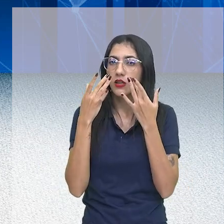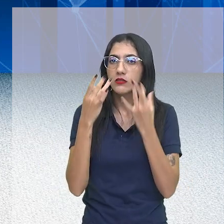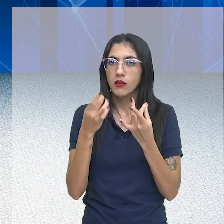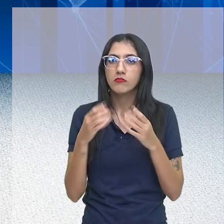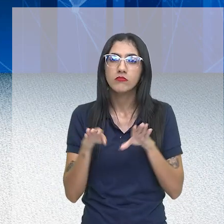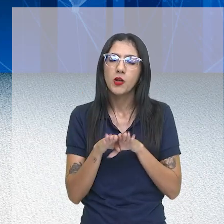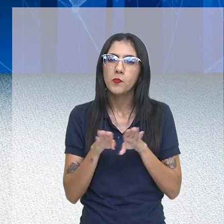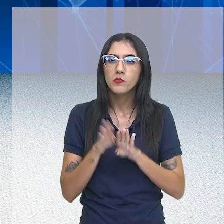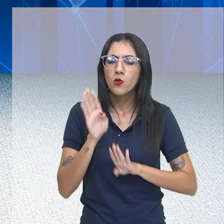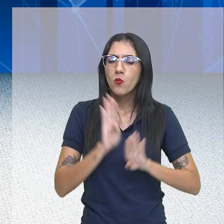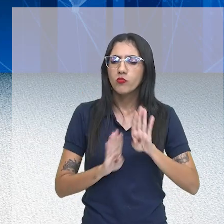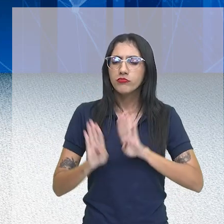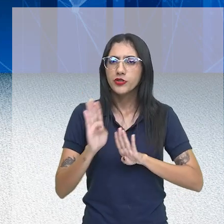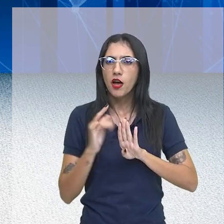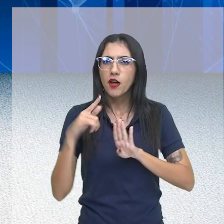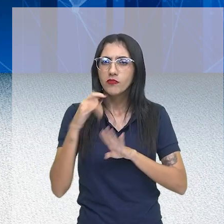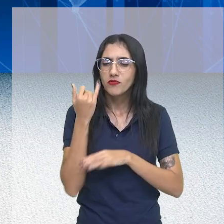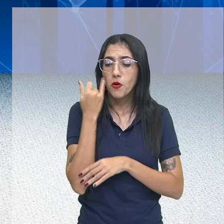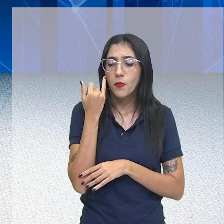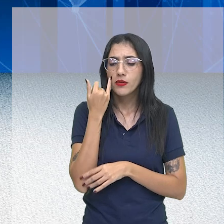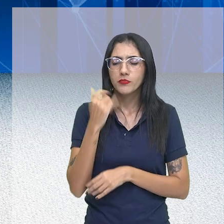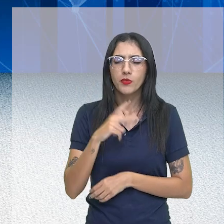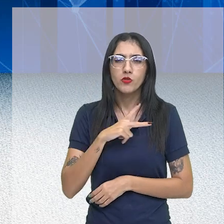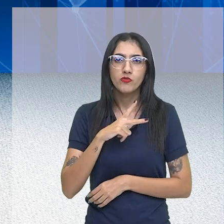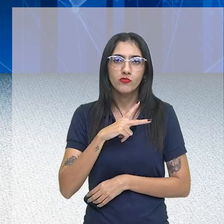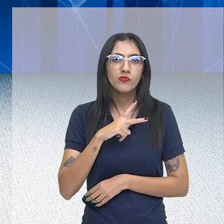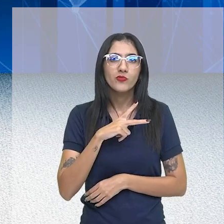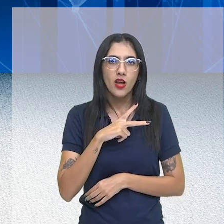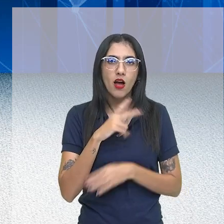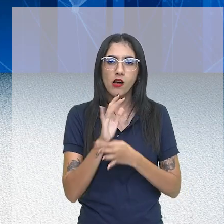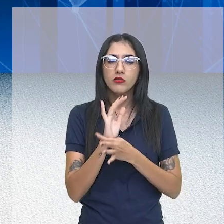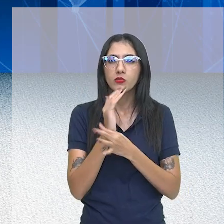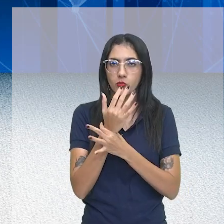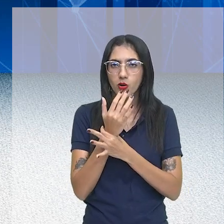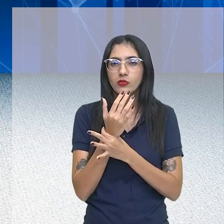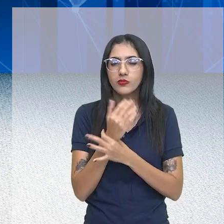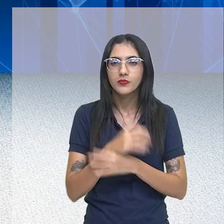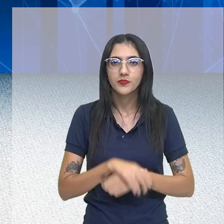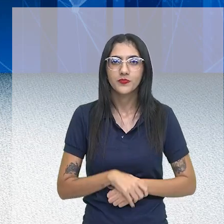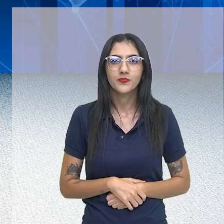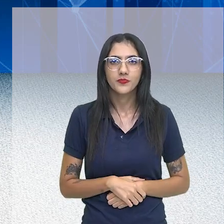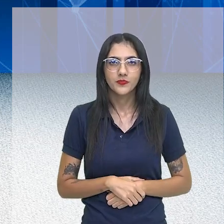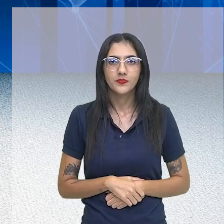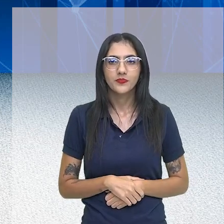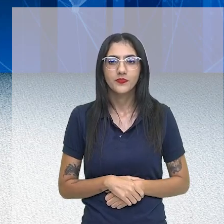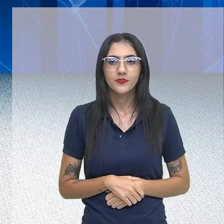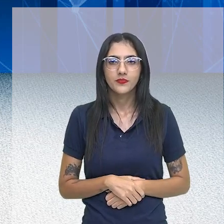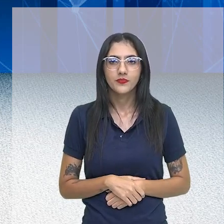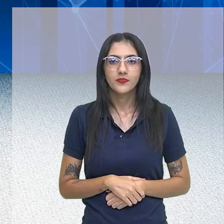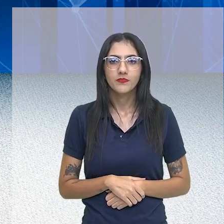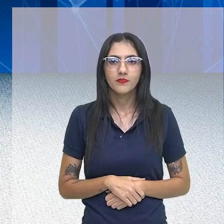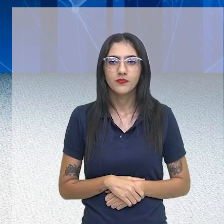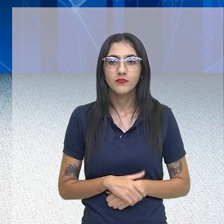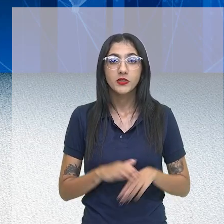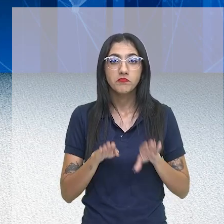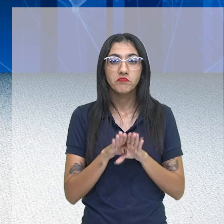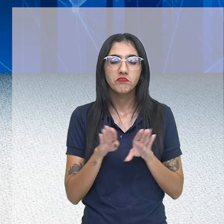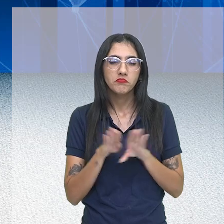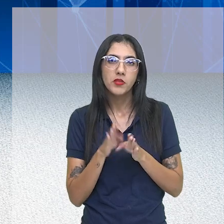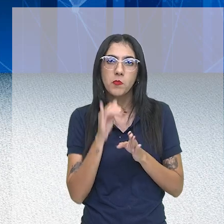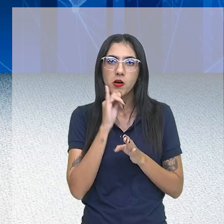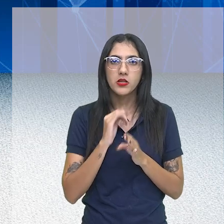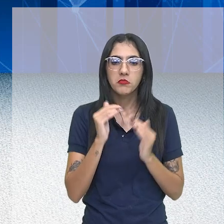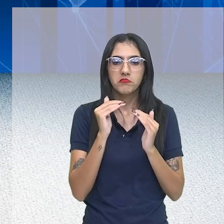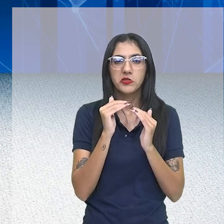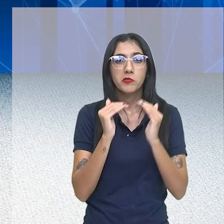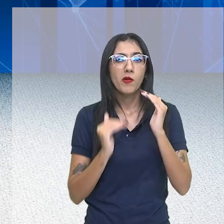cuidado com as suas informações pessoais, questão de privacidade e segurança. Temos também as desigualdades